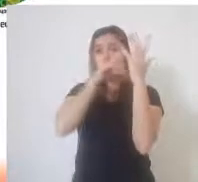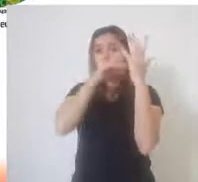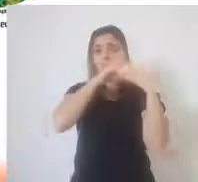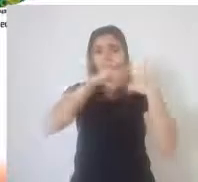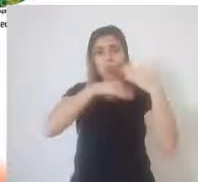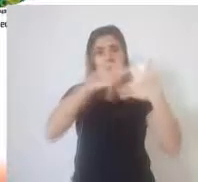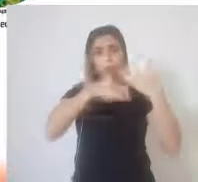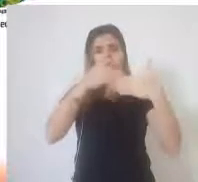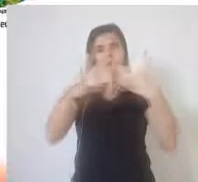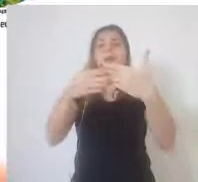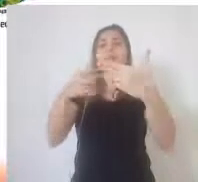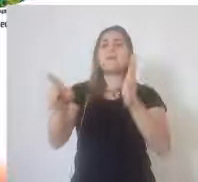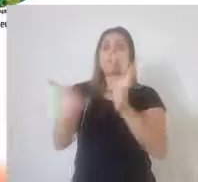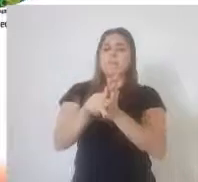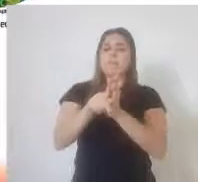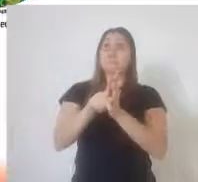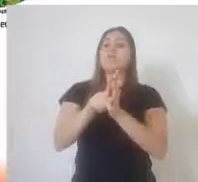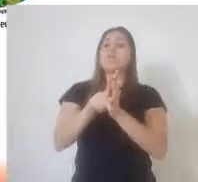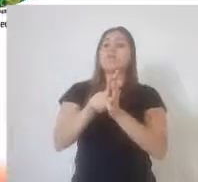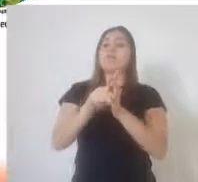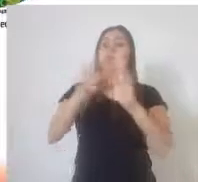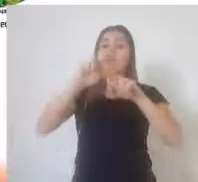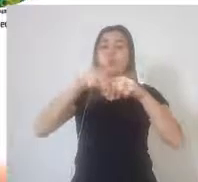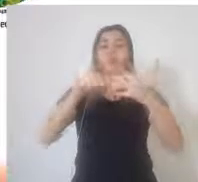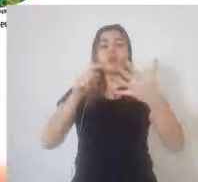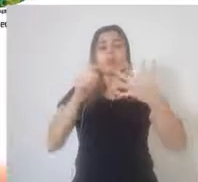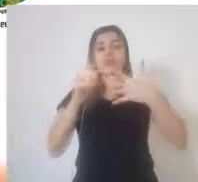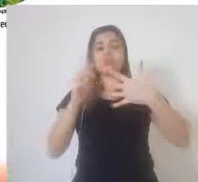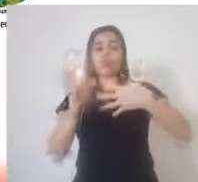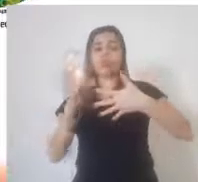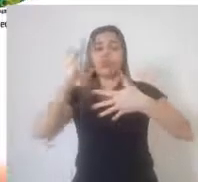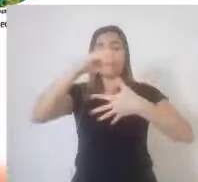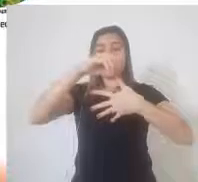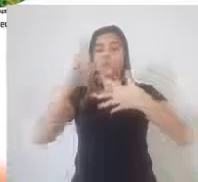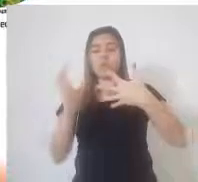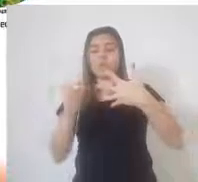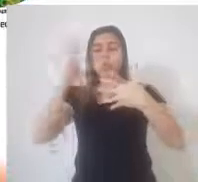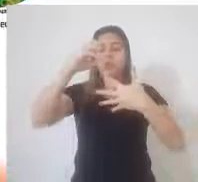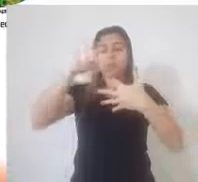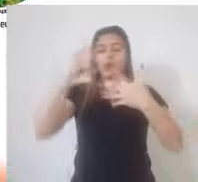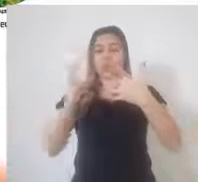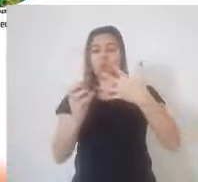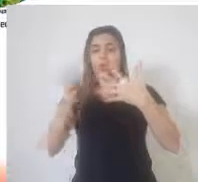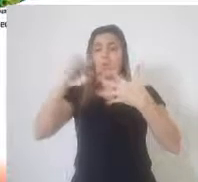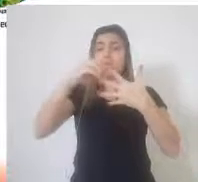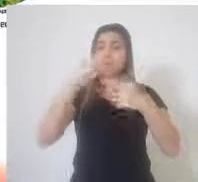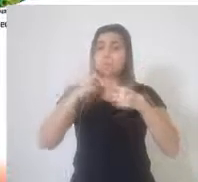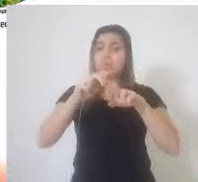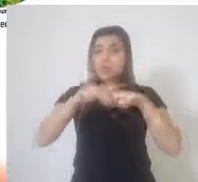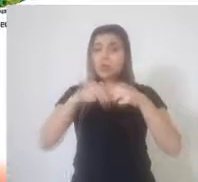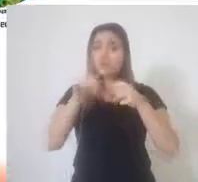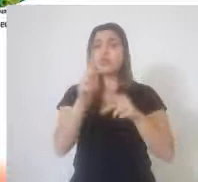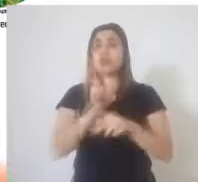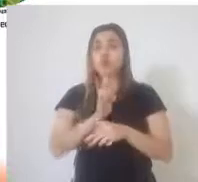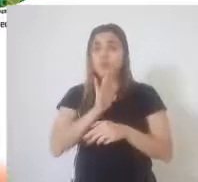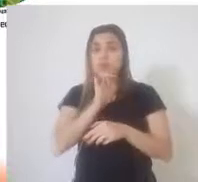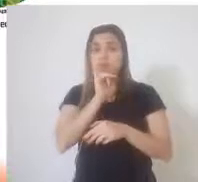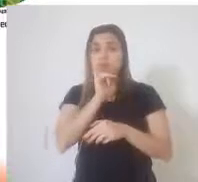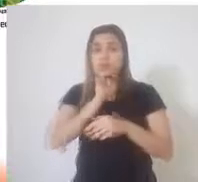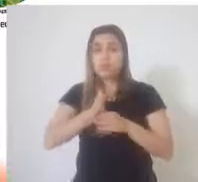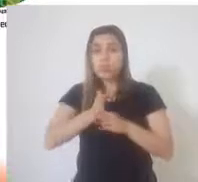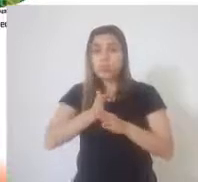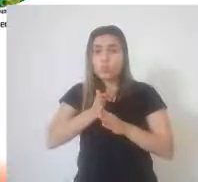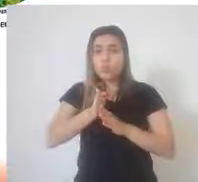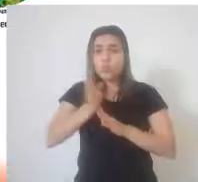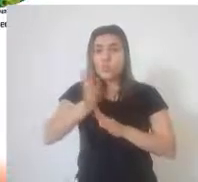aí nas reações metabólicas, né? Então ela vai reduzindo. Por isso que esse fluxo ele só vai em uma direção e